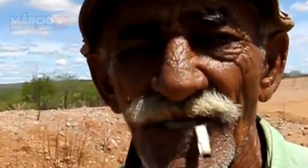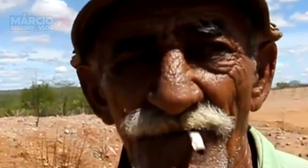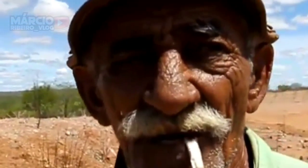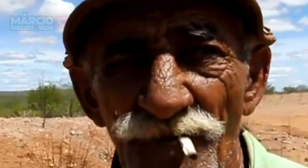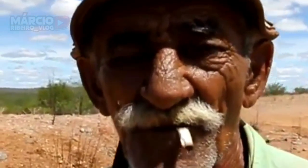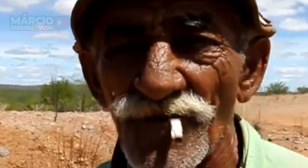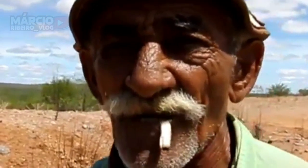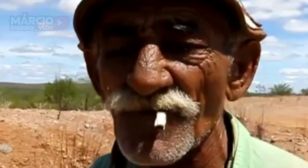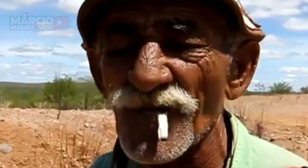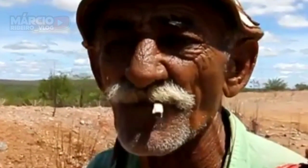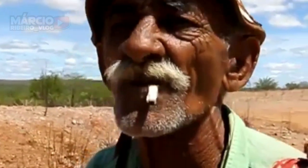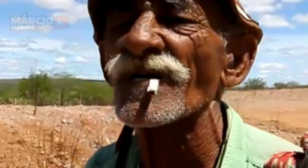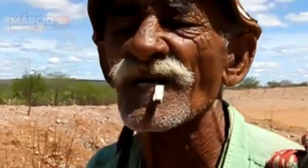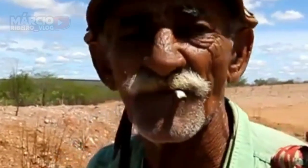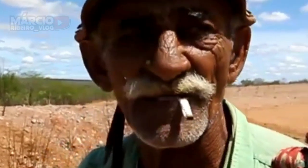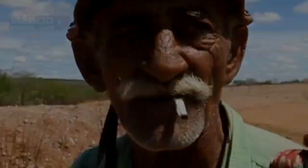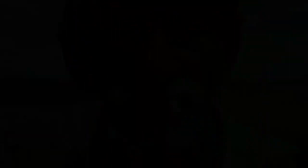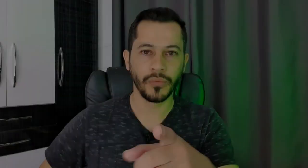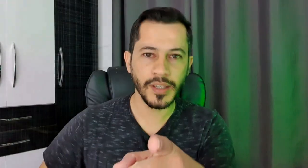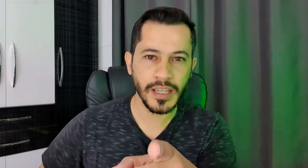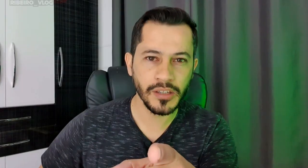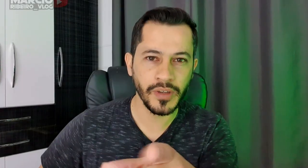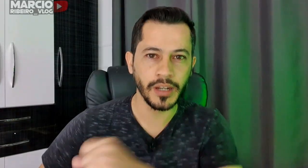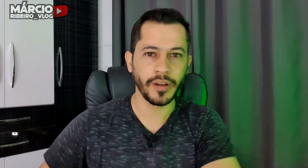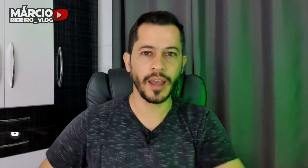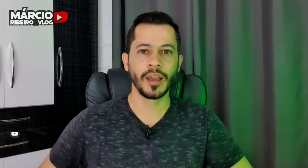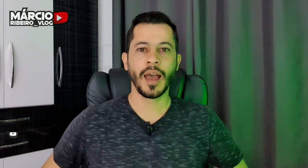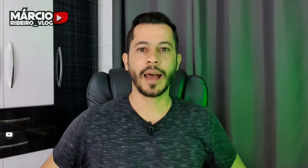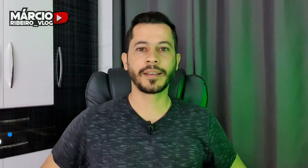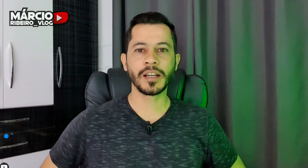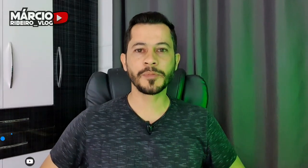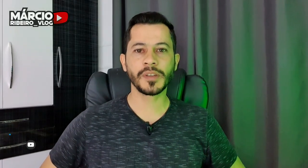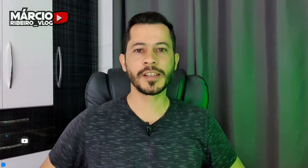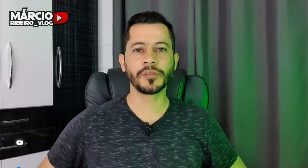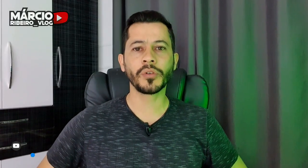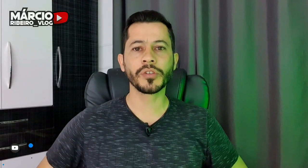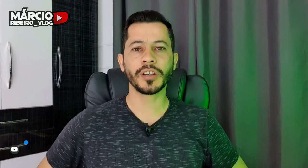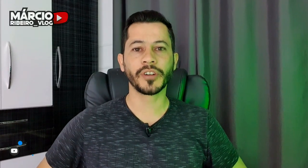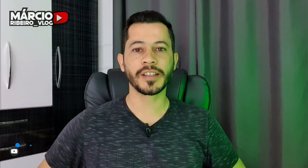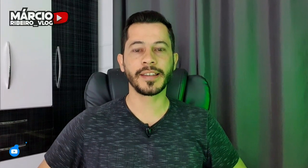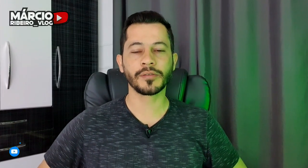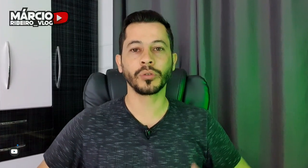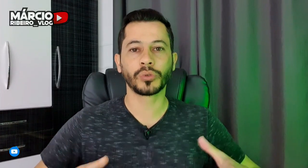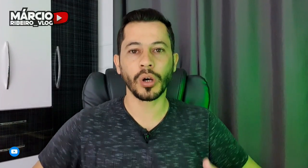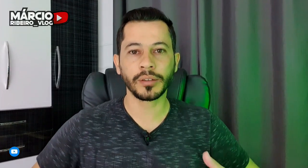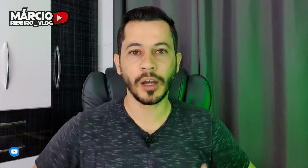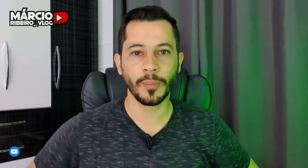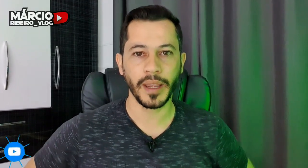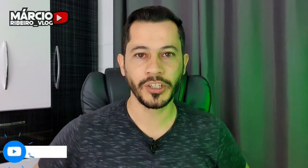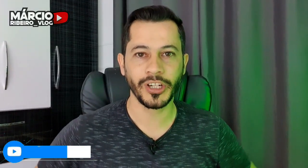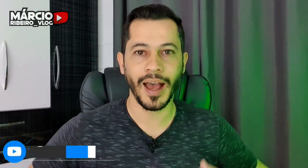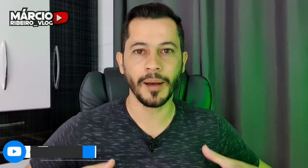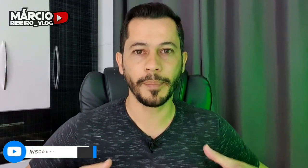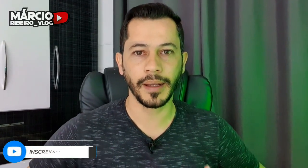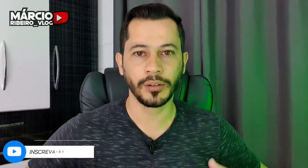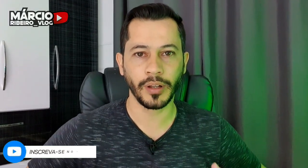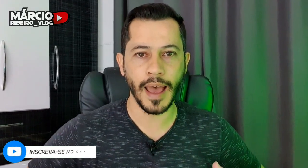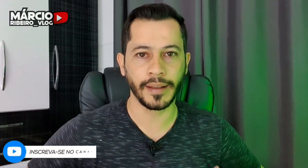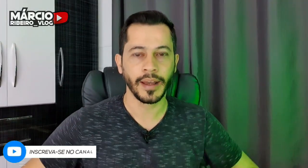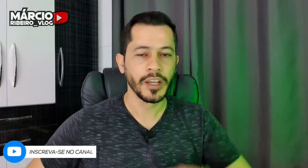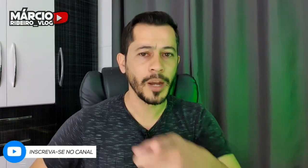nós aqui vocês viram né bom então do Rio São Francisco totalmente